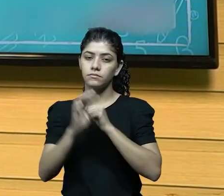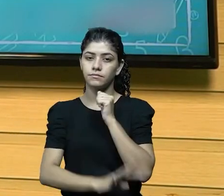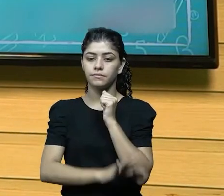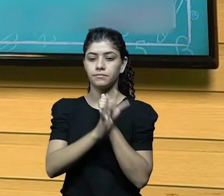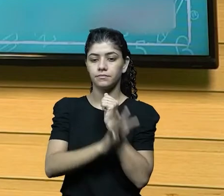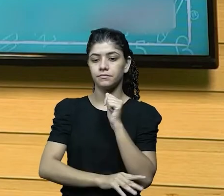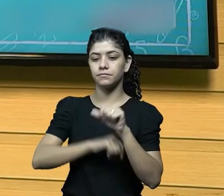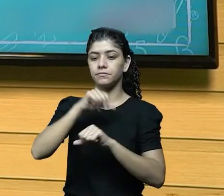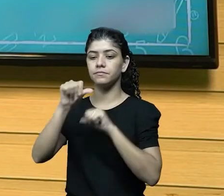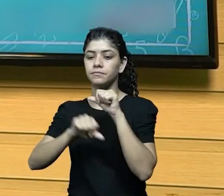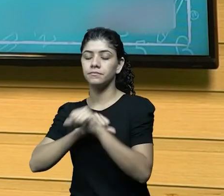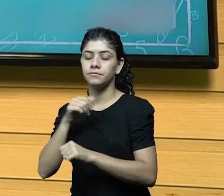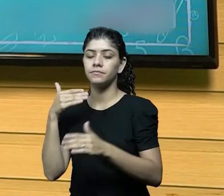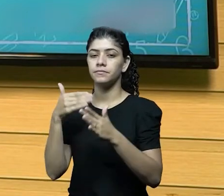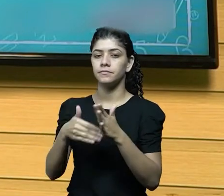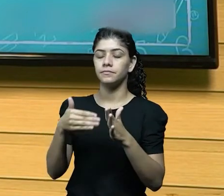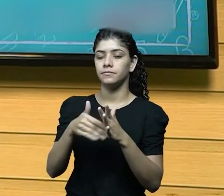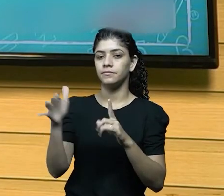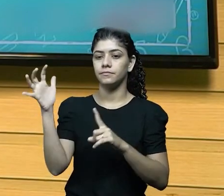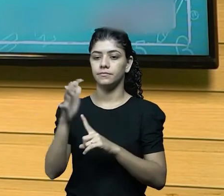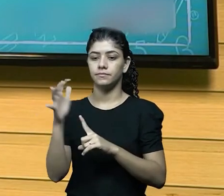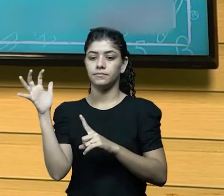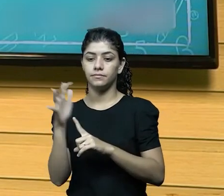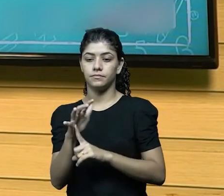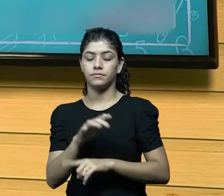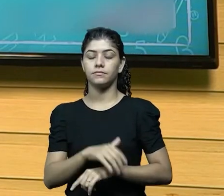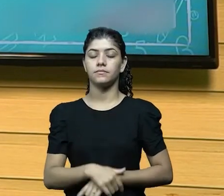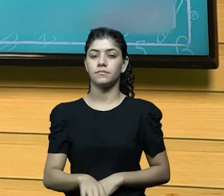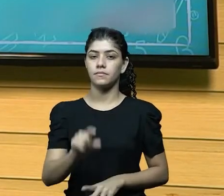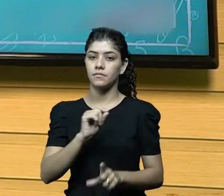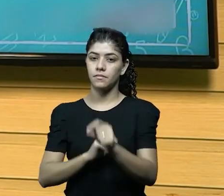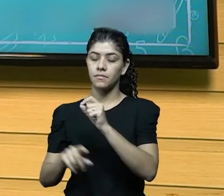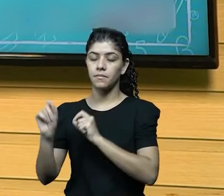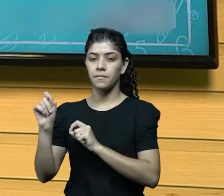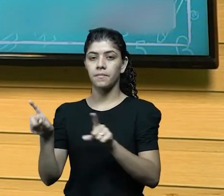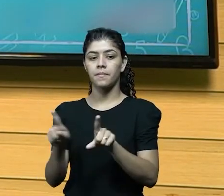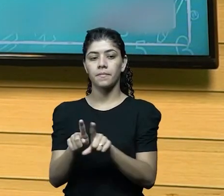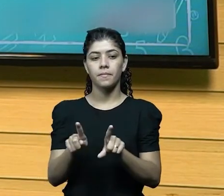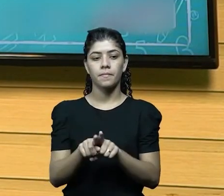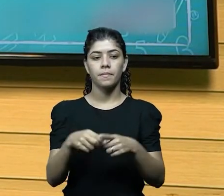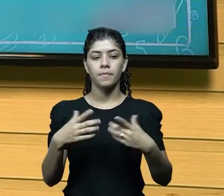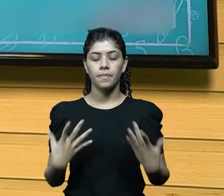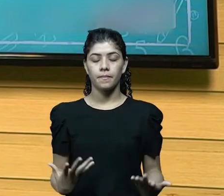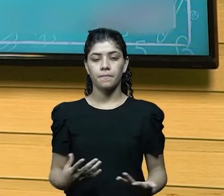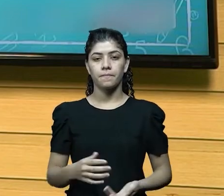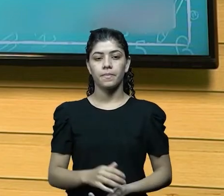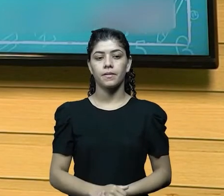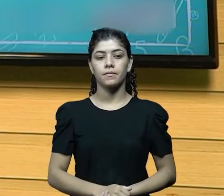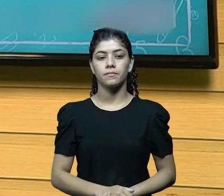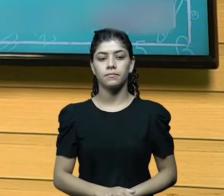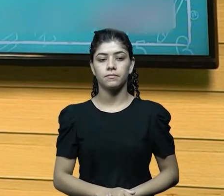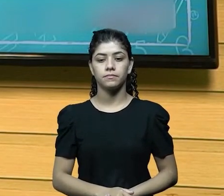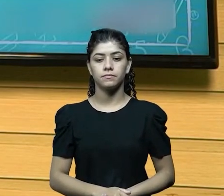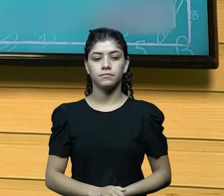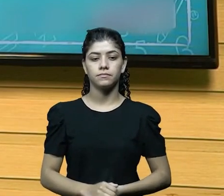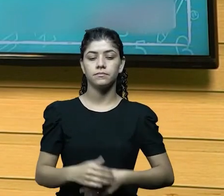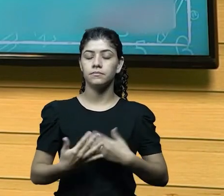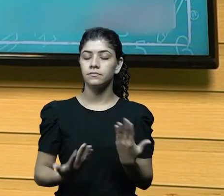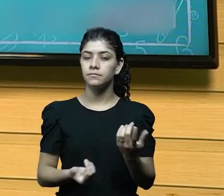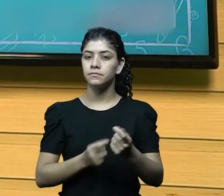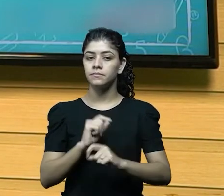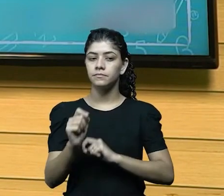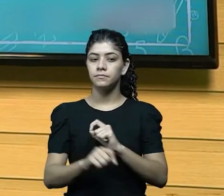de temperatura ali, ele influencie na tomada da medida também. Por isso tem o isolante térmico.